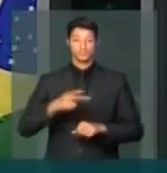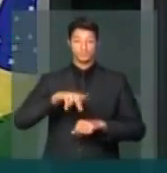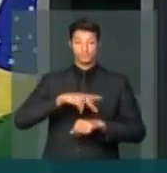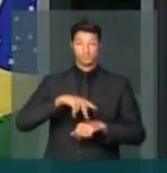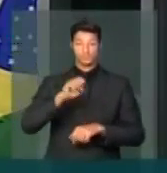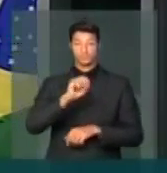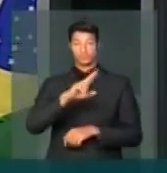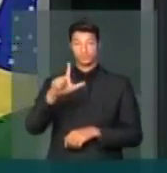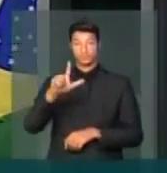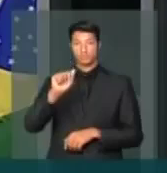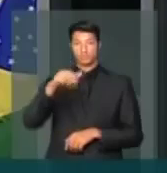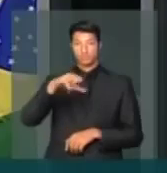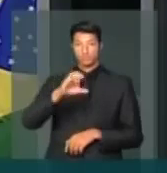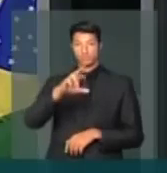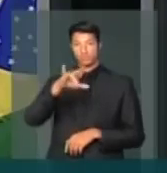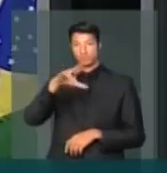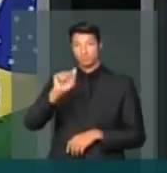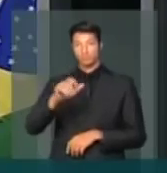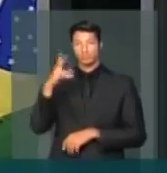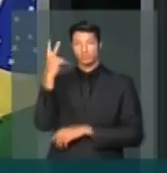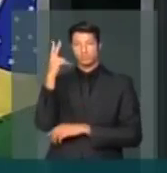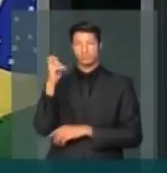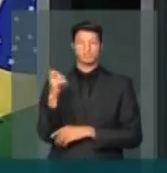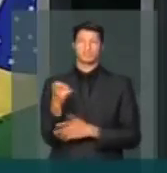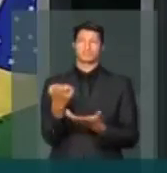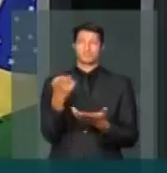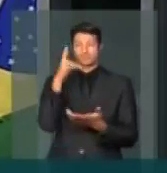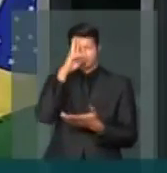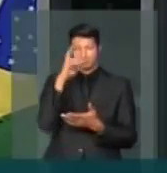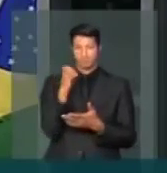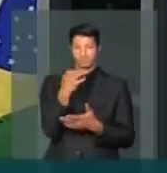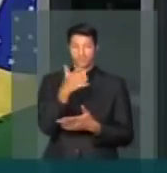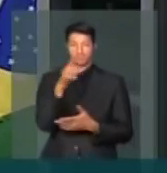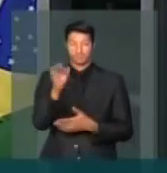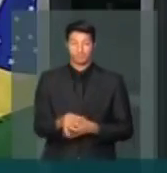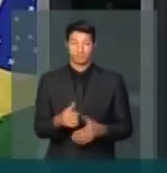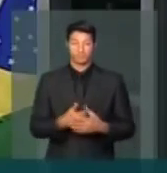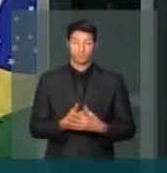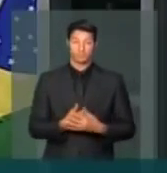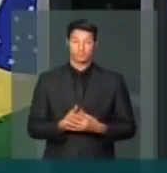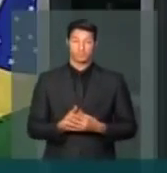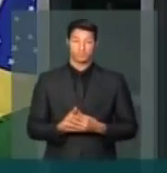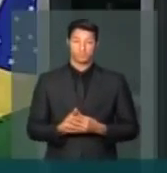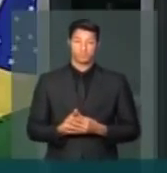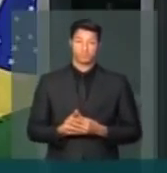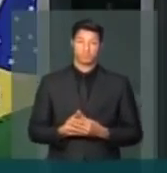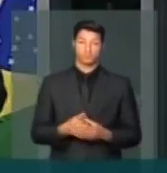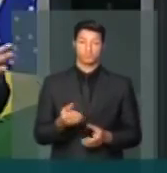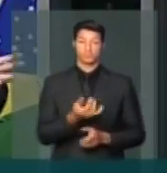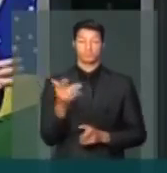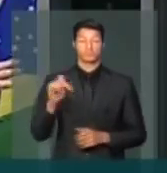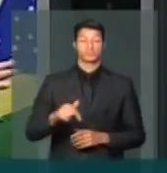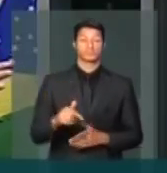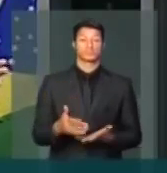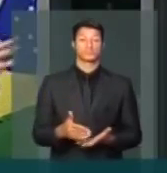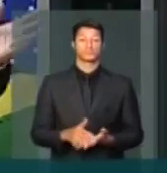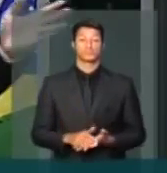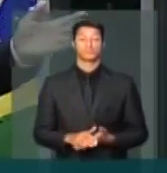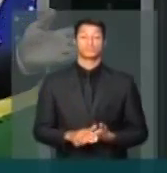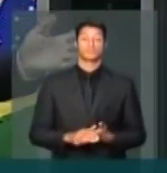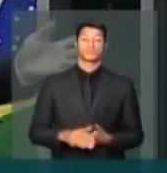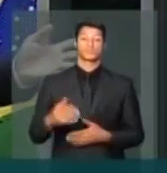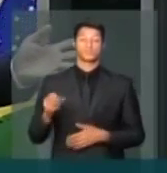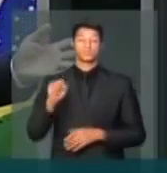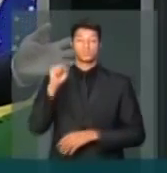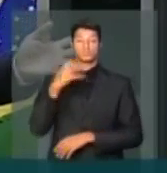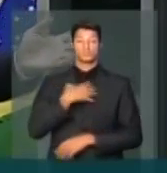desse sul-americano, se eu não me engano, Venezuela, não tenho certeza. E enquanto aqui,